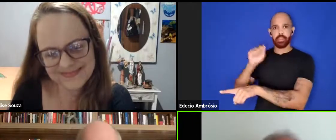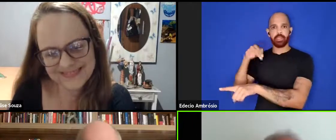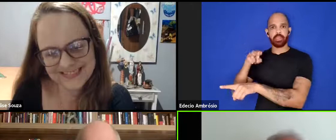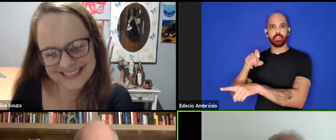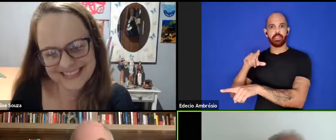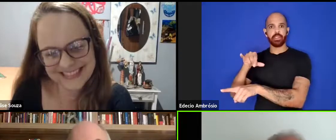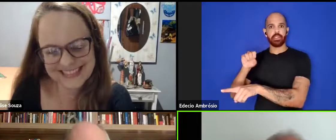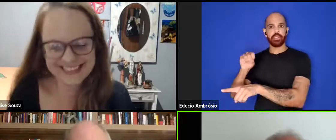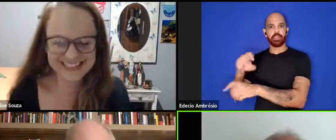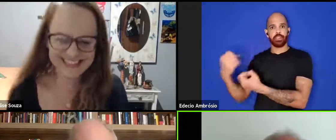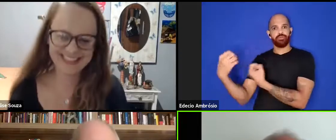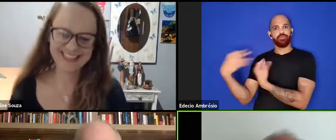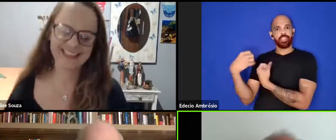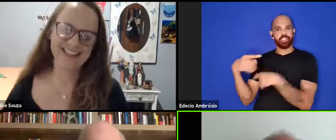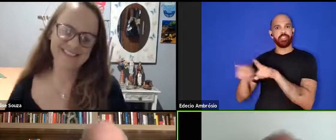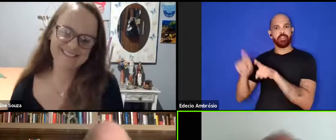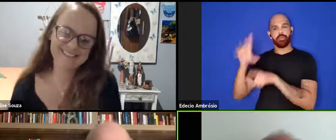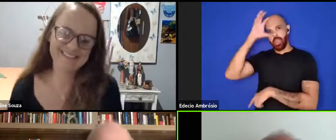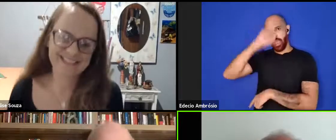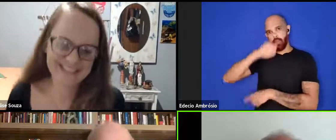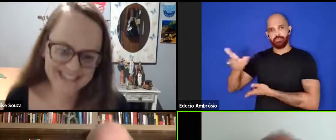ensina ao aprender, né?